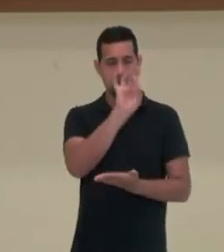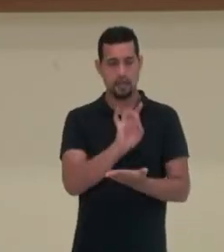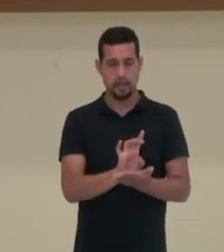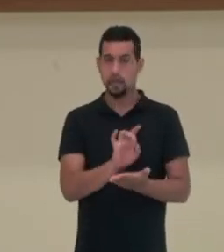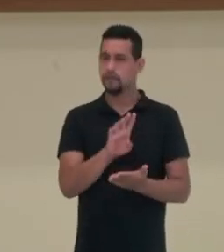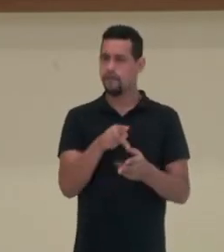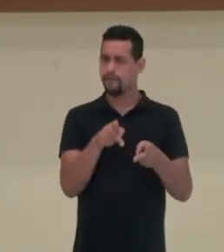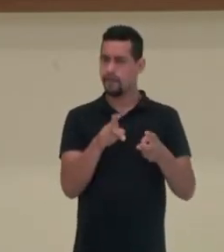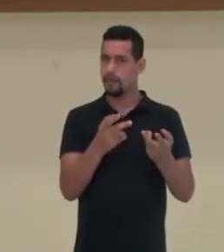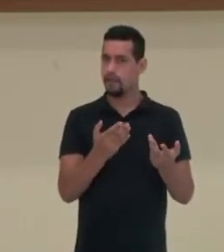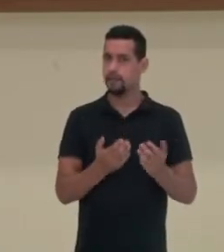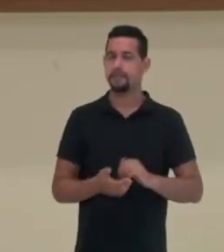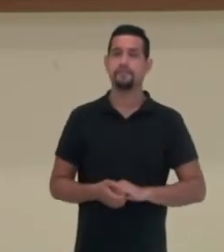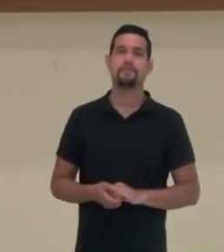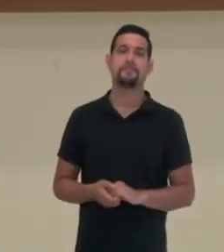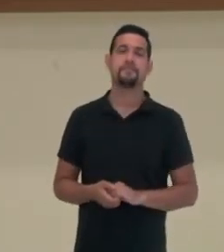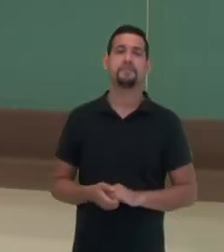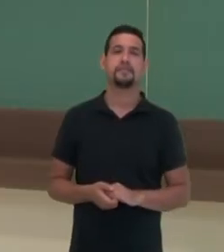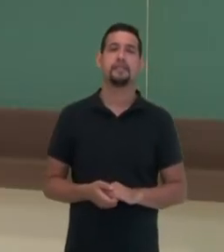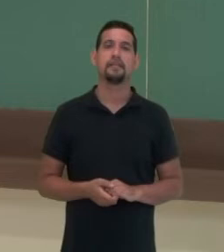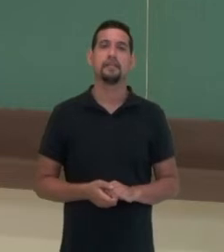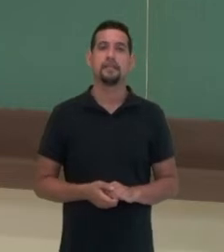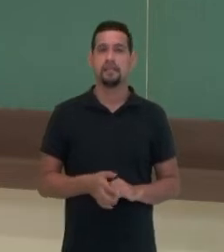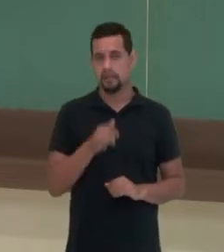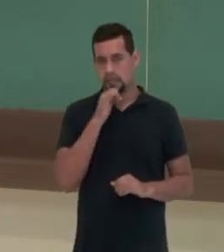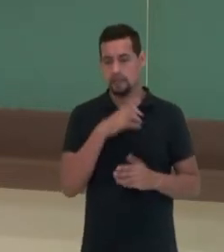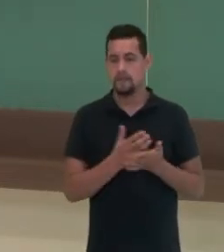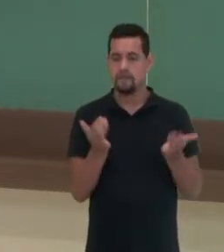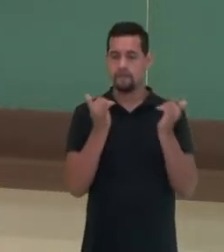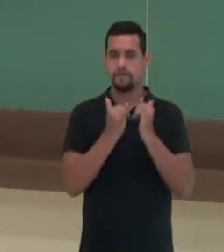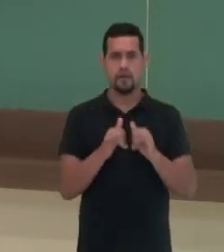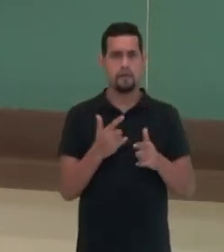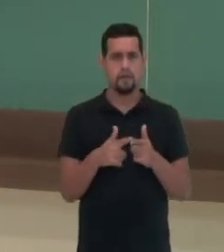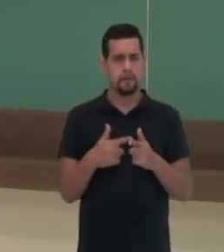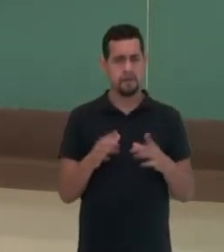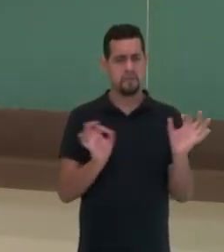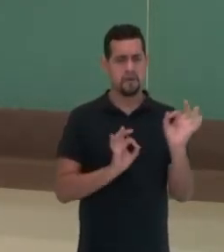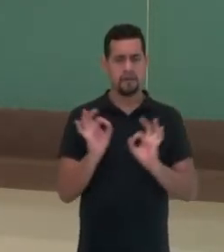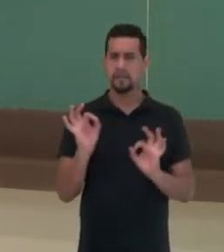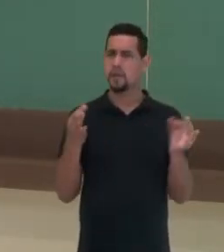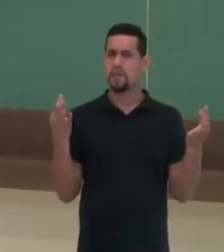bom? Vamos ver como é que fica? Olha lá, ó, retirei os dados do problema bem